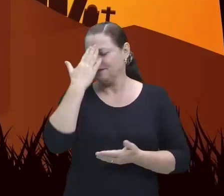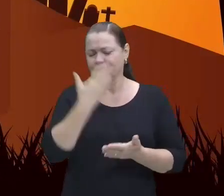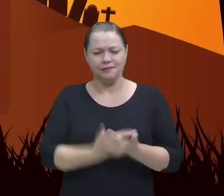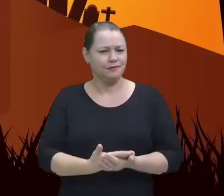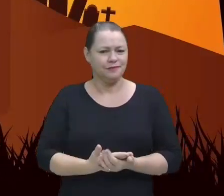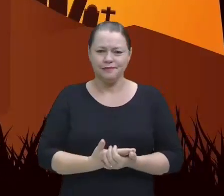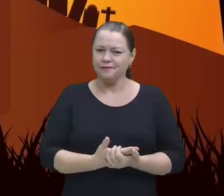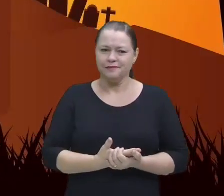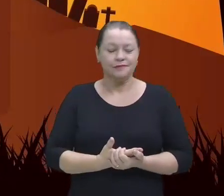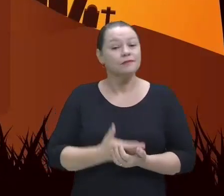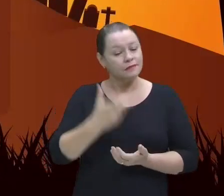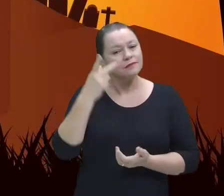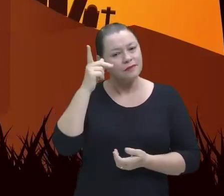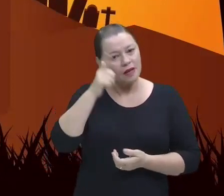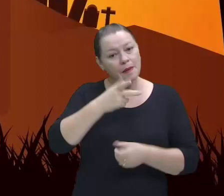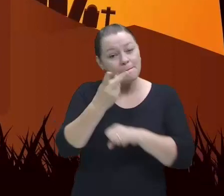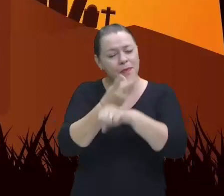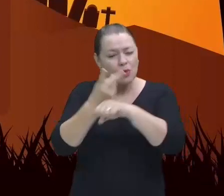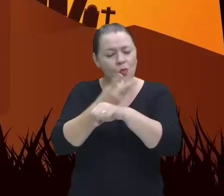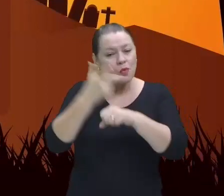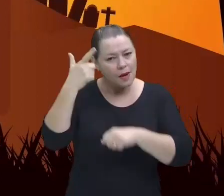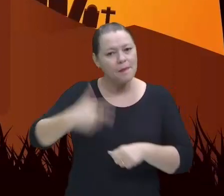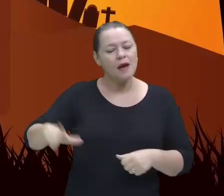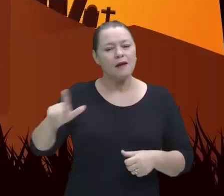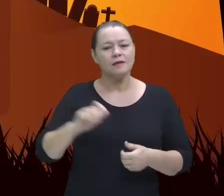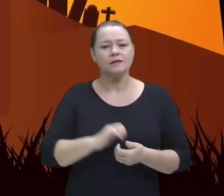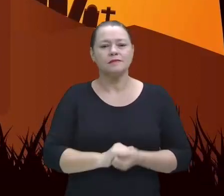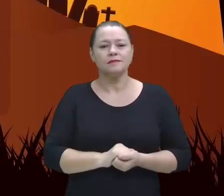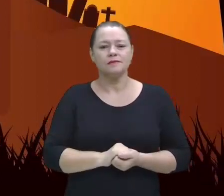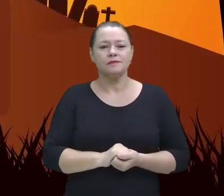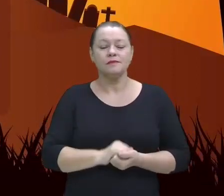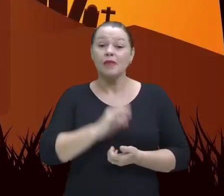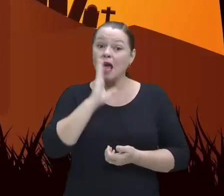lá. Procura rapidinho.